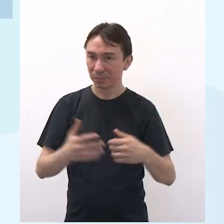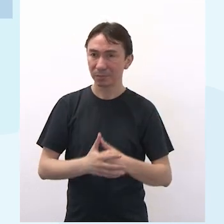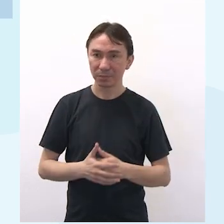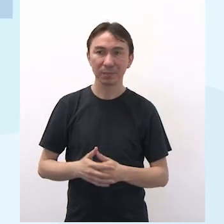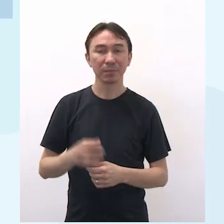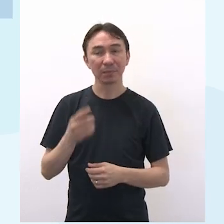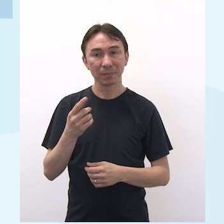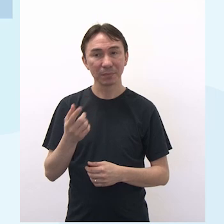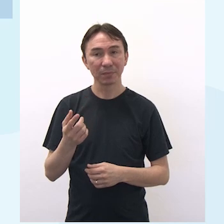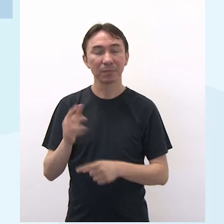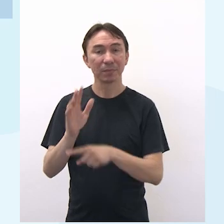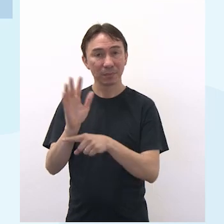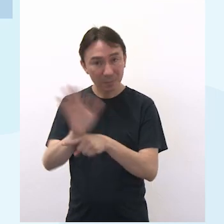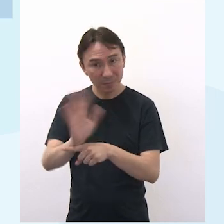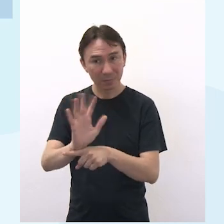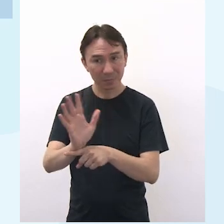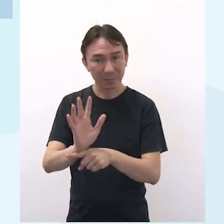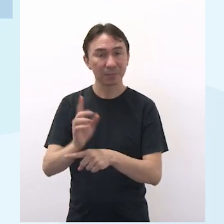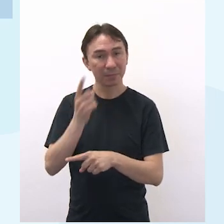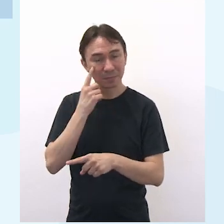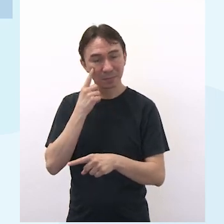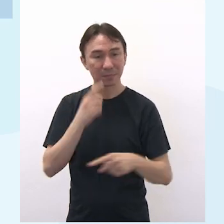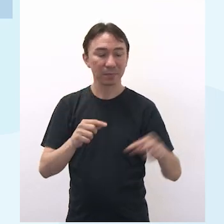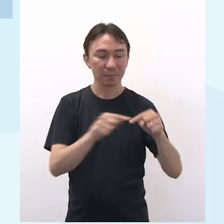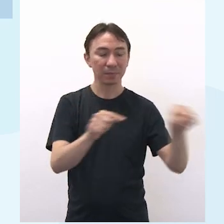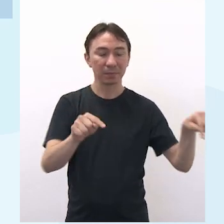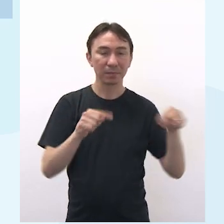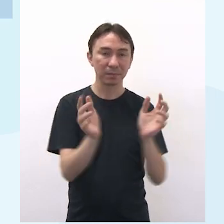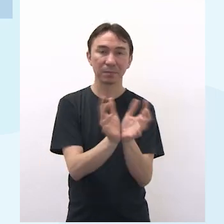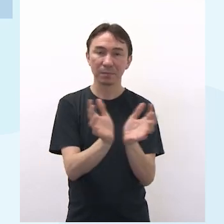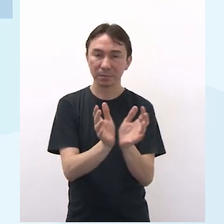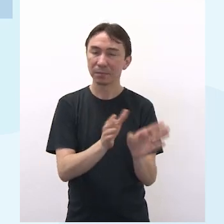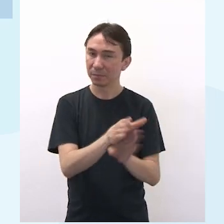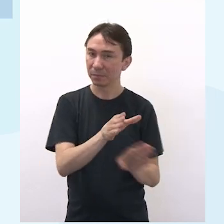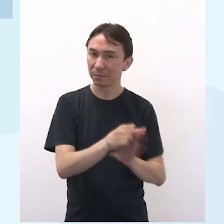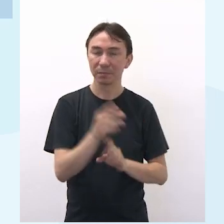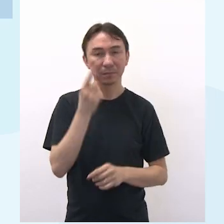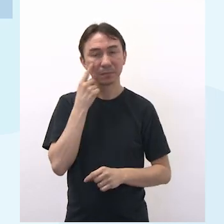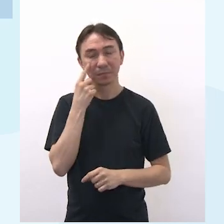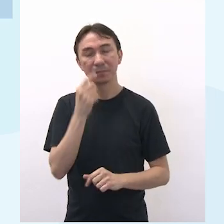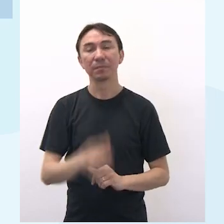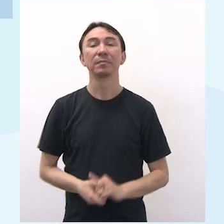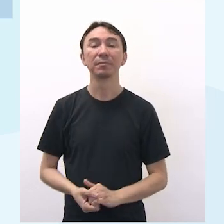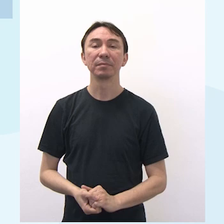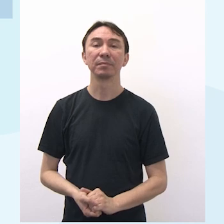a respeito do conselho de classe. Vamos lá ao vídeo.